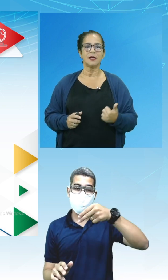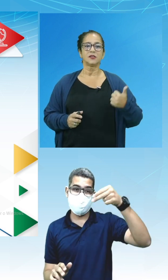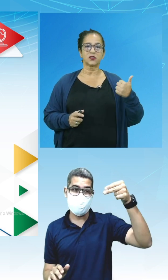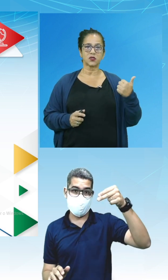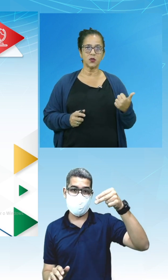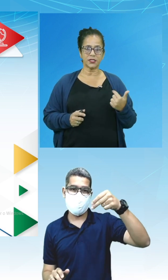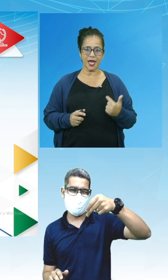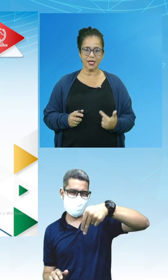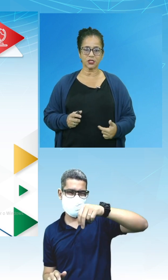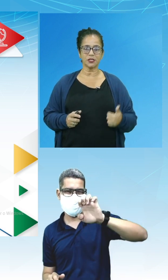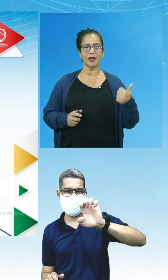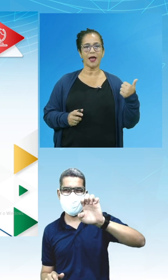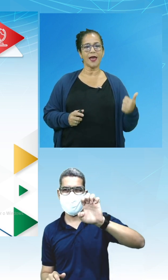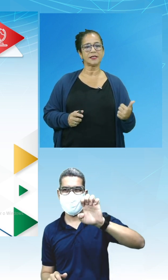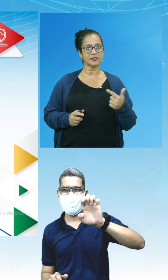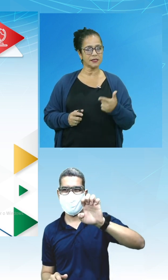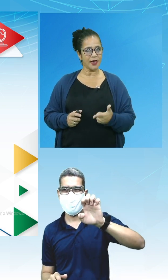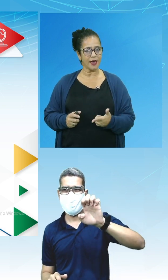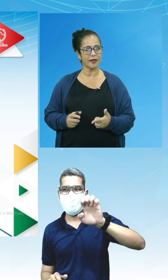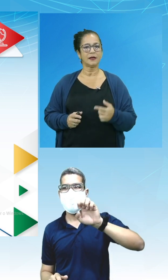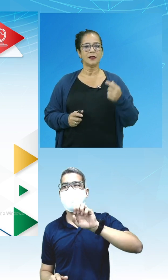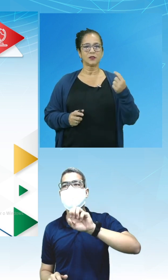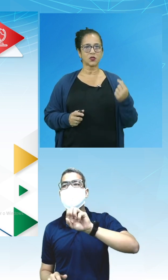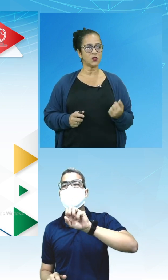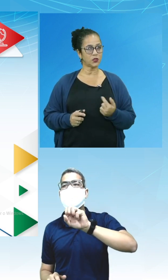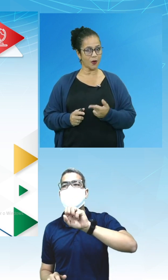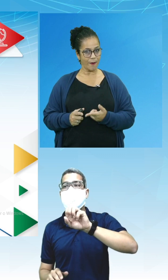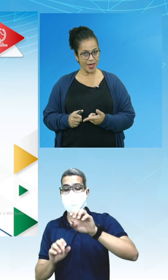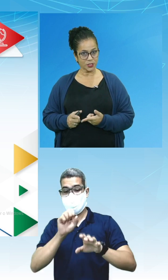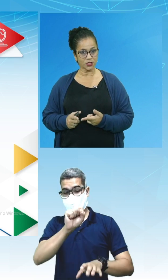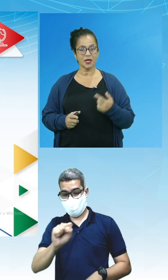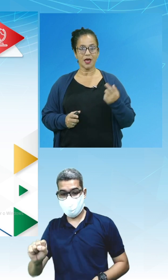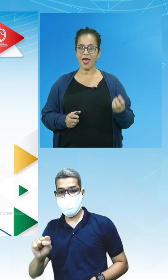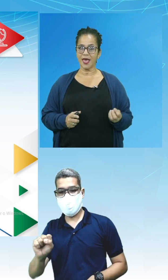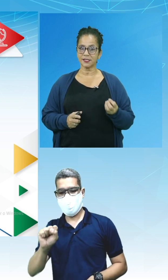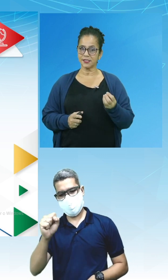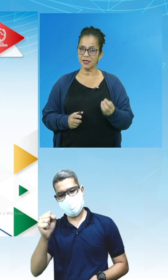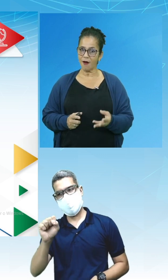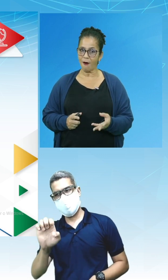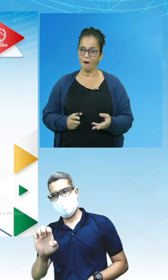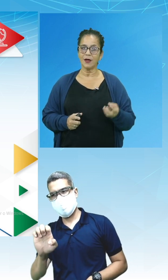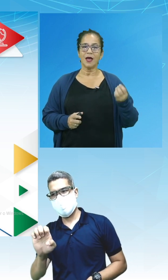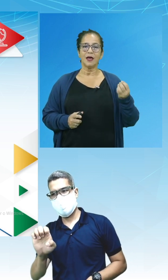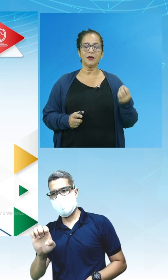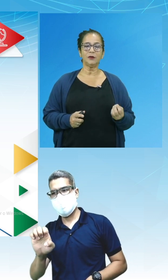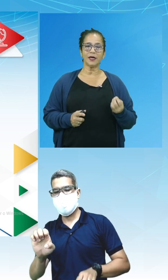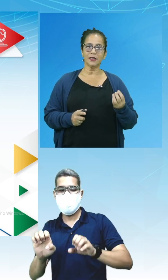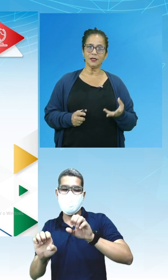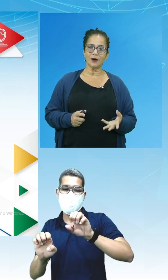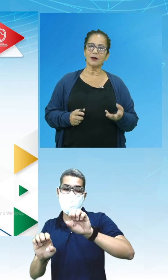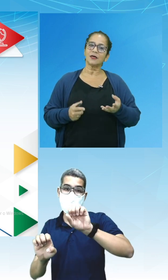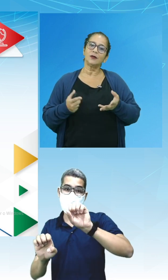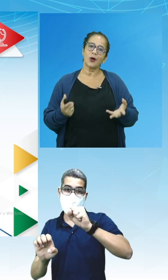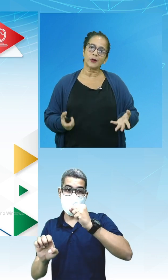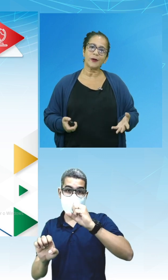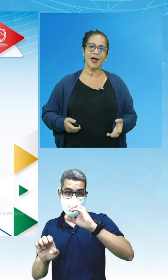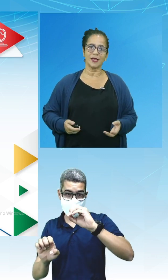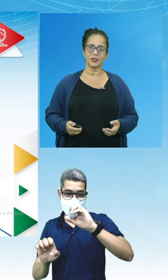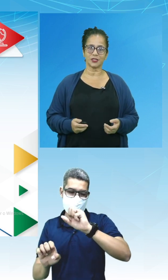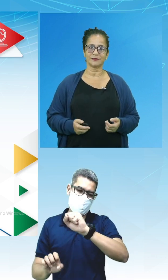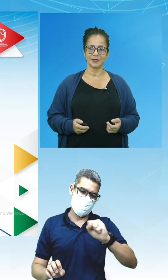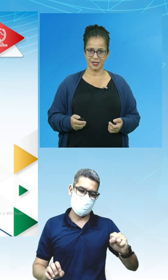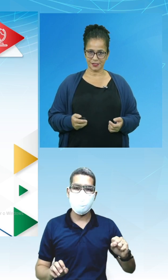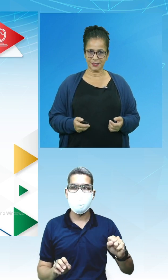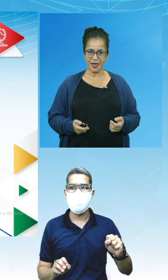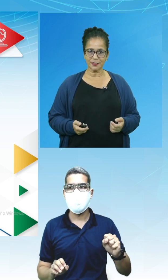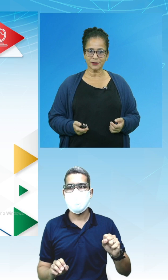NE. Sudeste, SE. Sudoeste, SO. E o NO, que é o